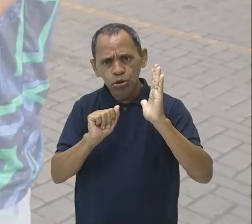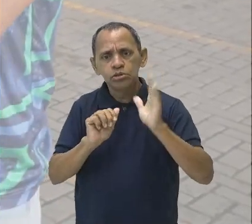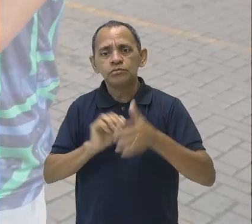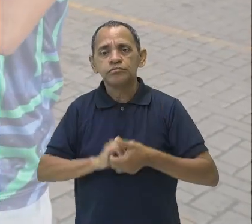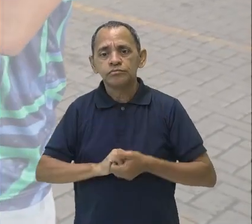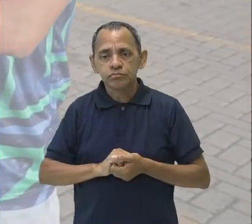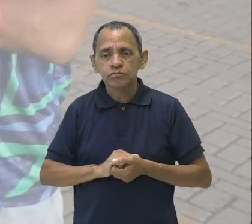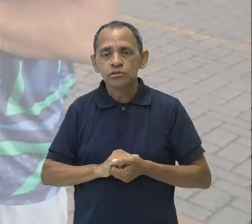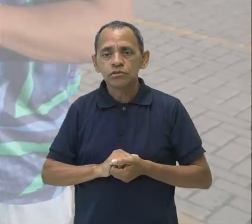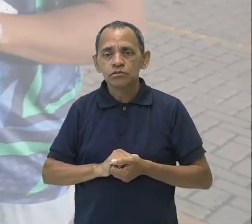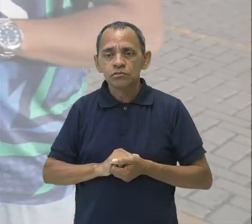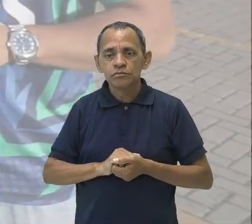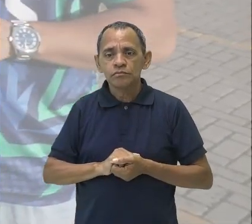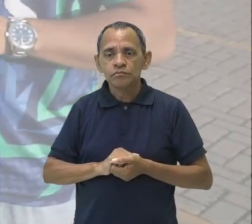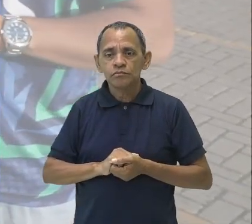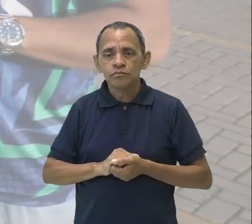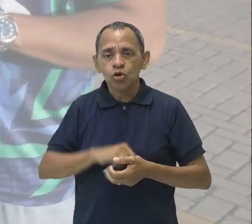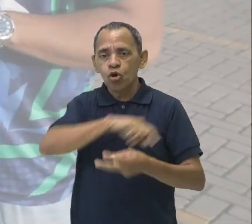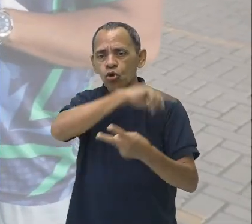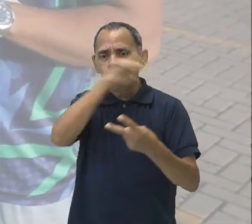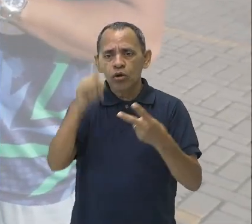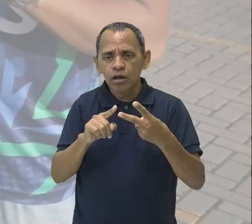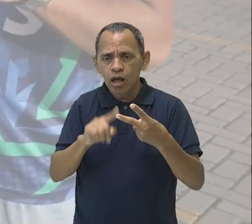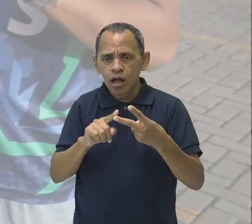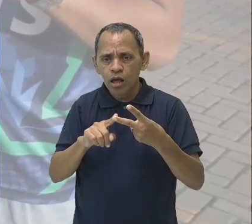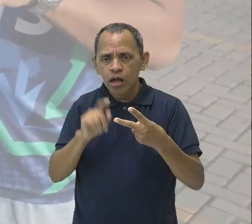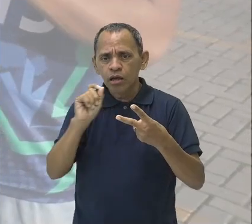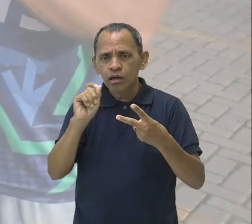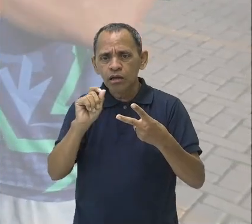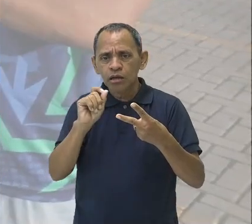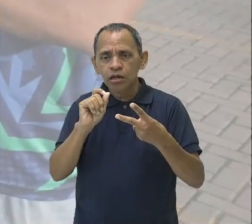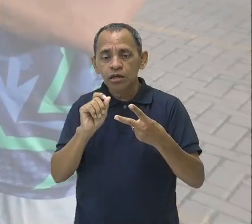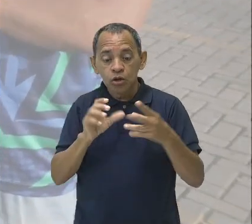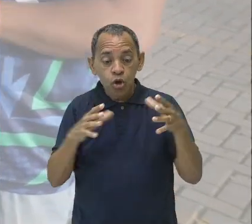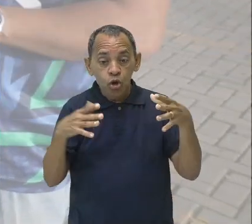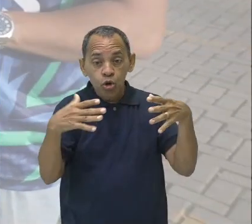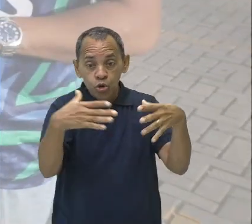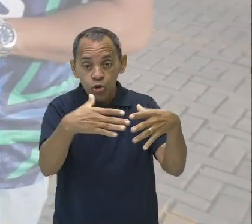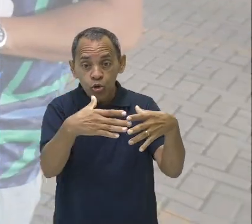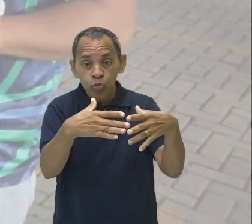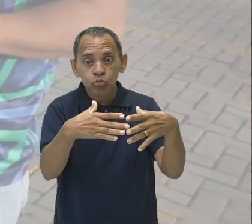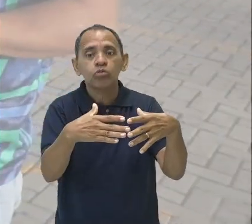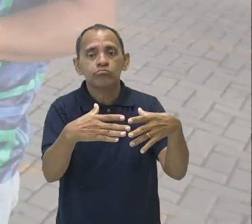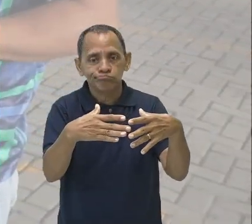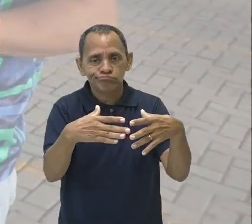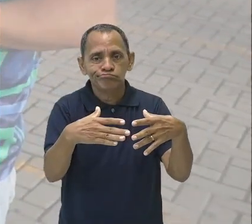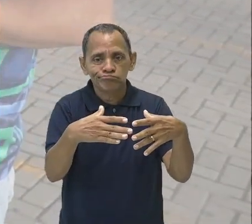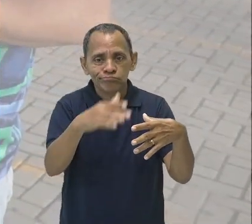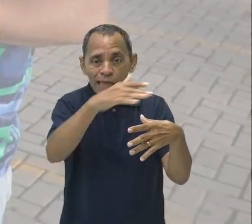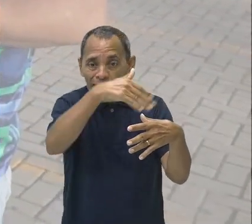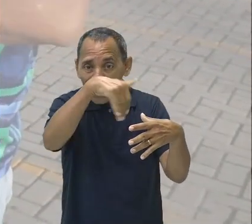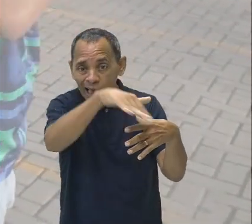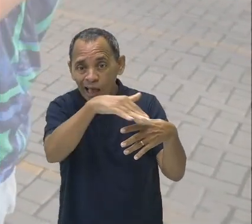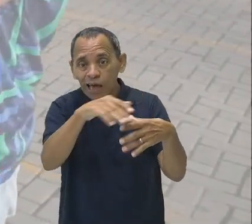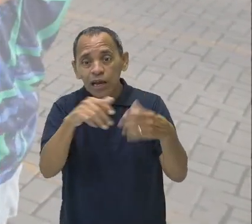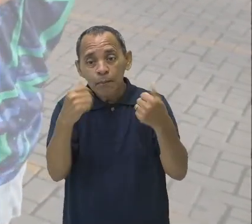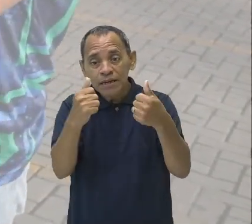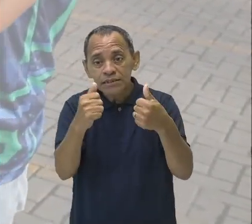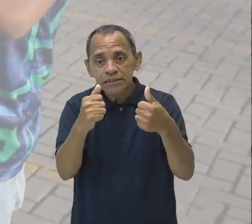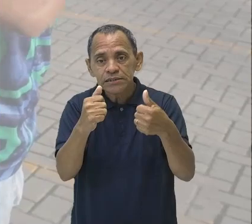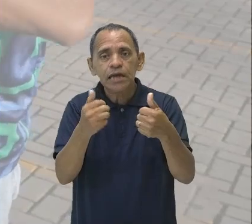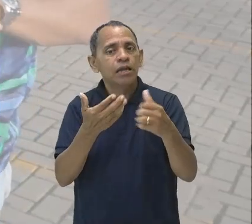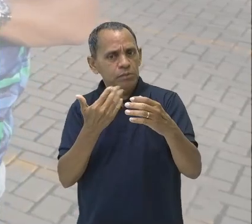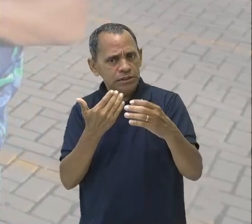você gosta de fazer. Outro ponto é o que a tua comunidade de fato precisa, porque alguns serviços são mais essenciais que outros.